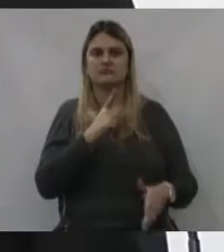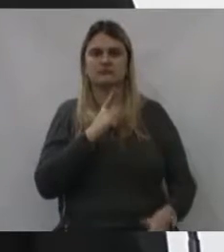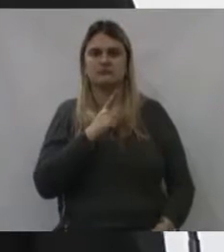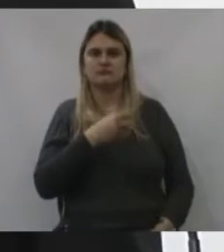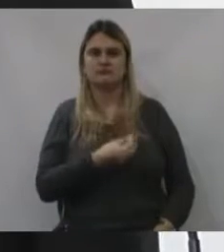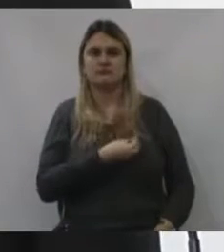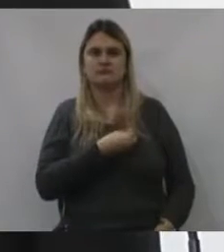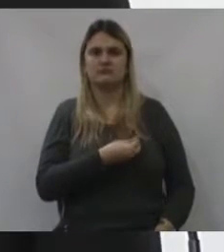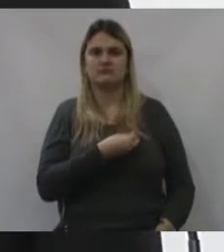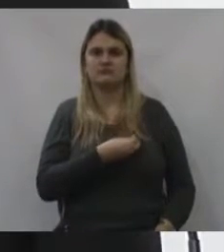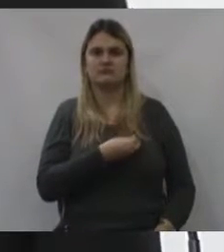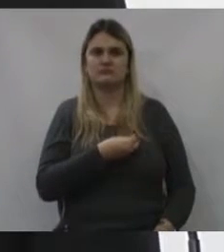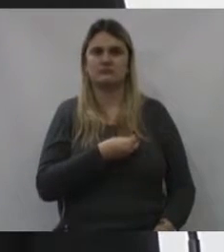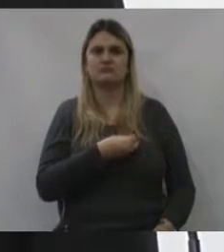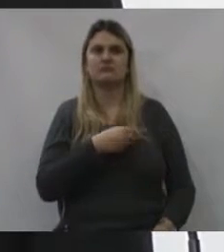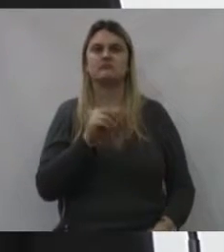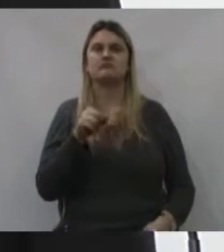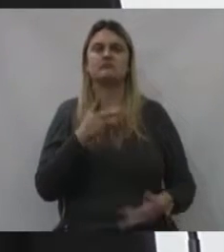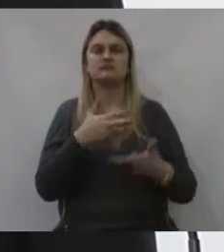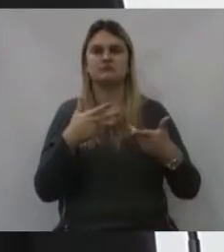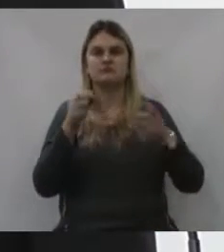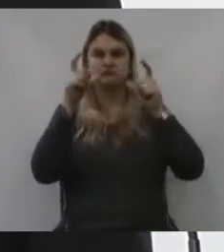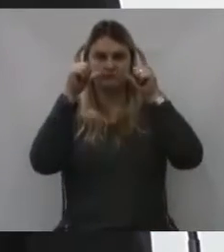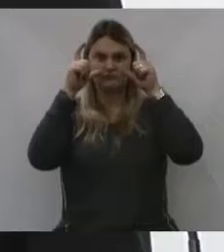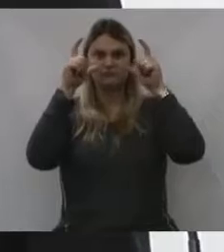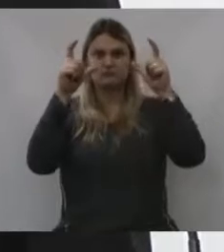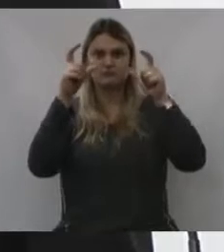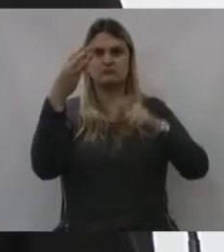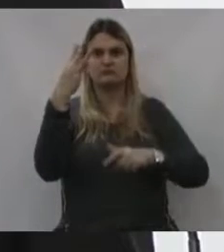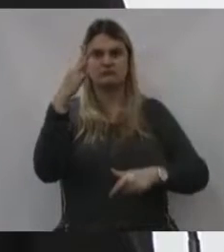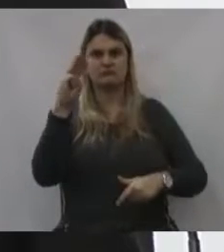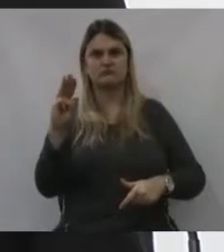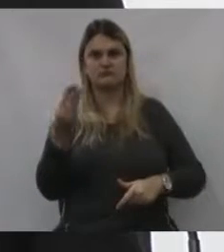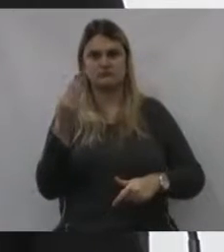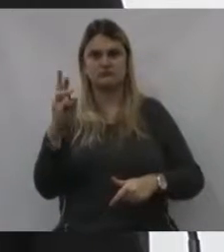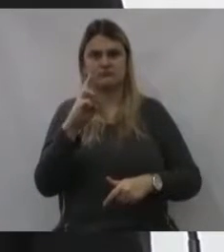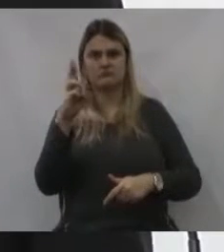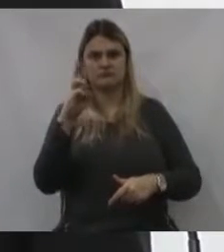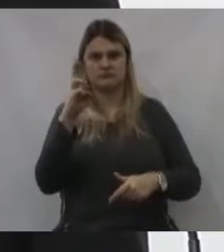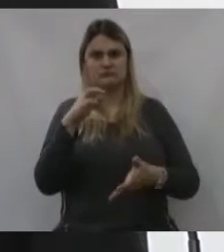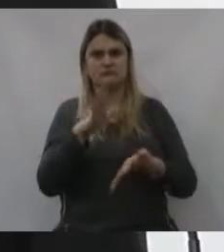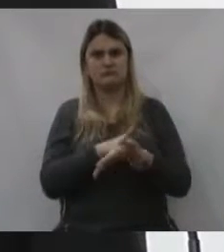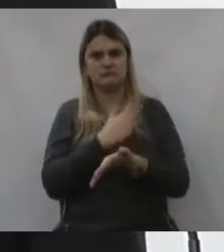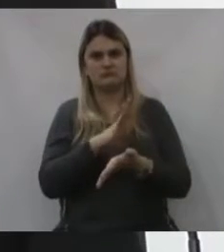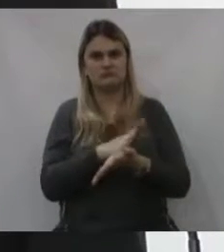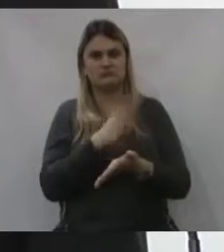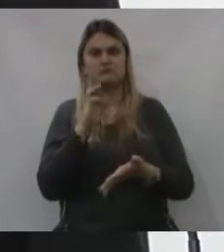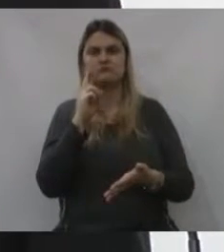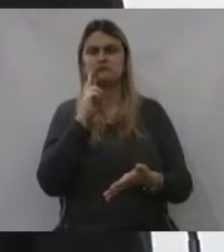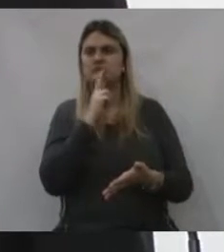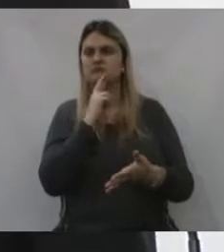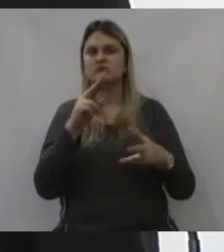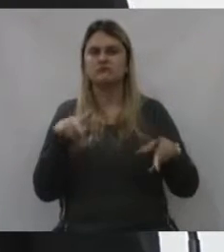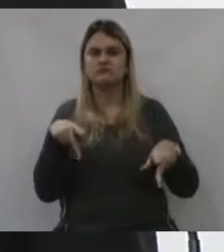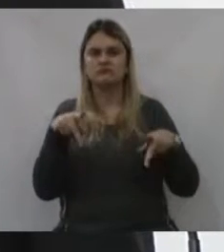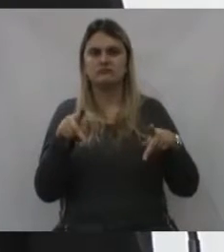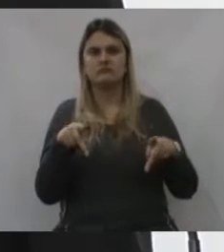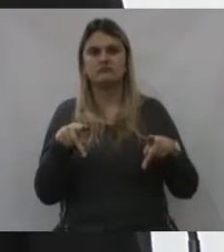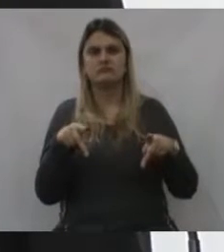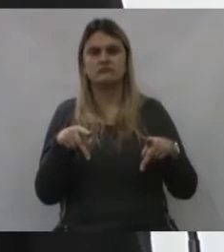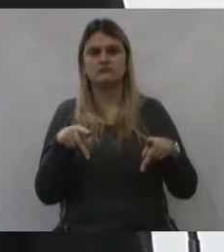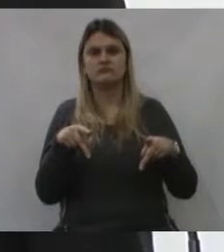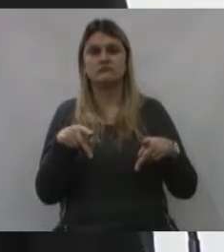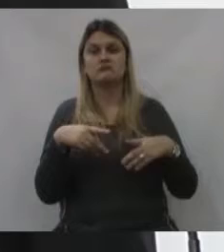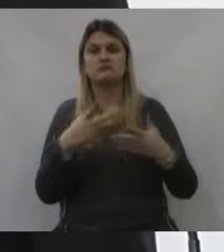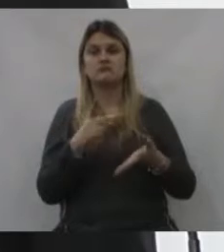hoje está lá, né? Porque é uma coisa que salta aos olhos, 3 milhões de reais gastos num restaurante